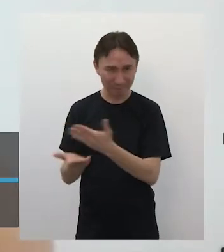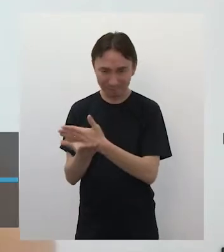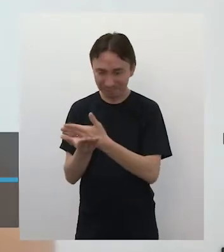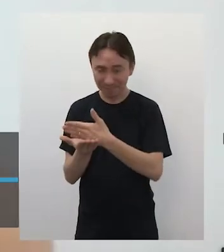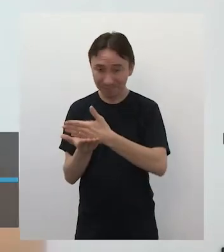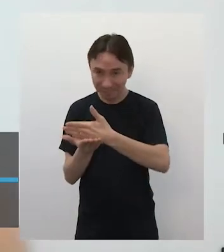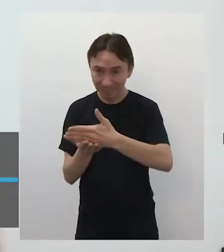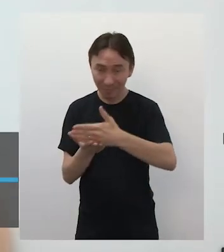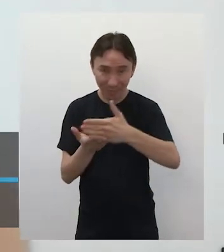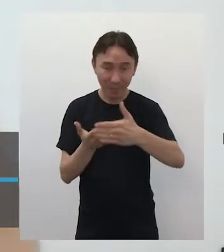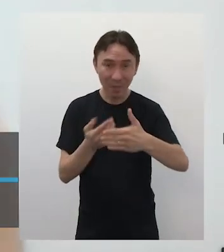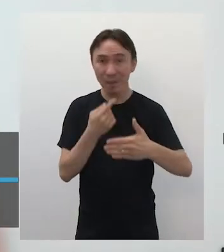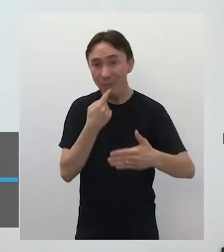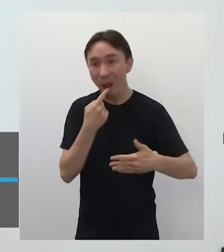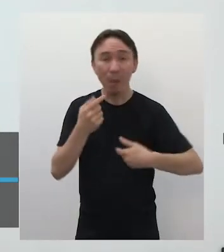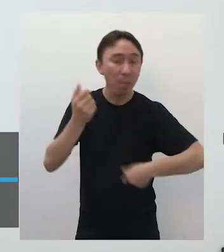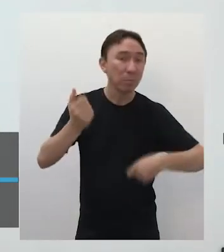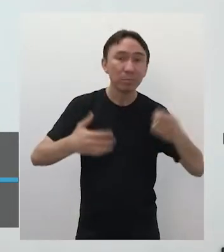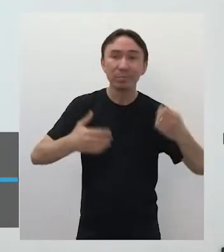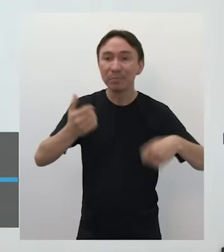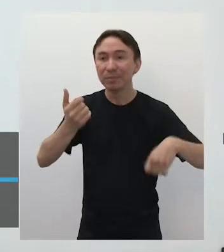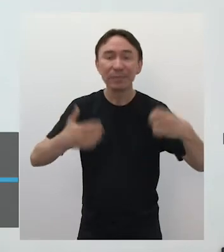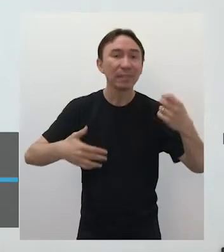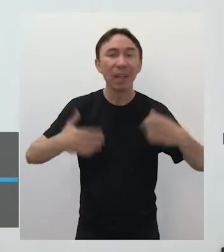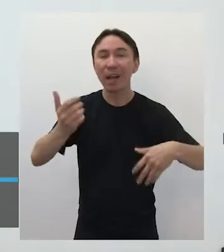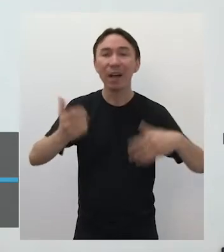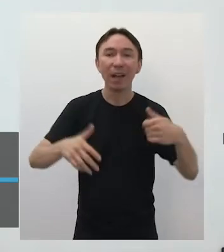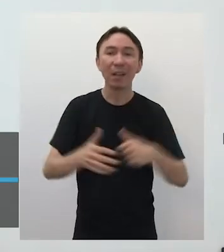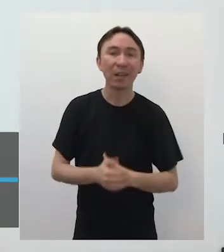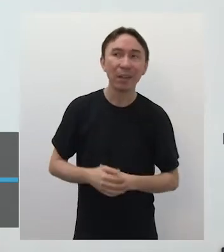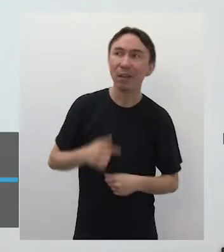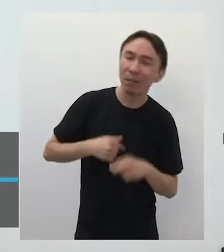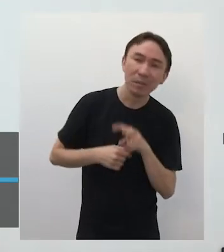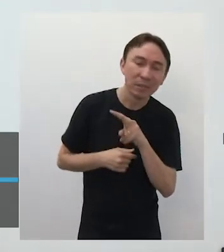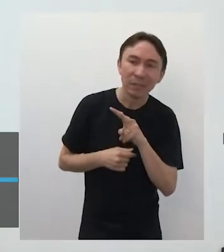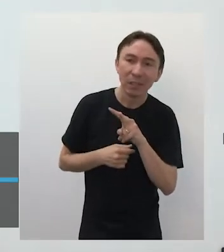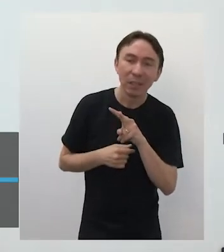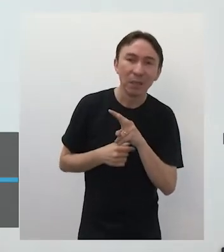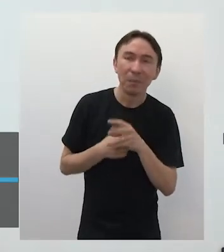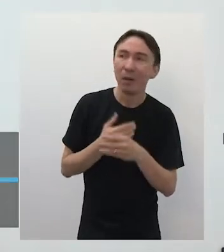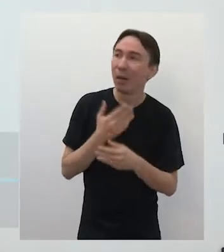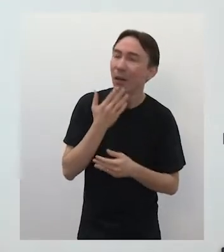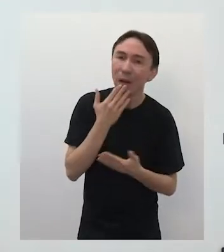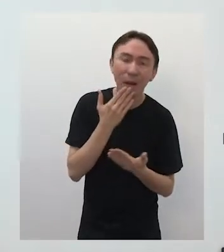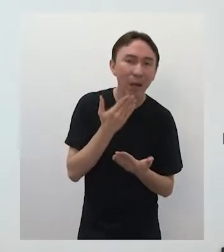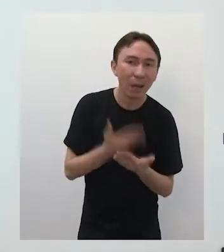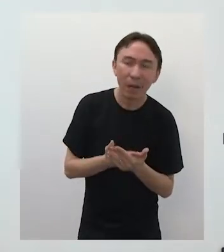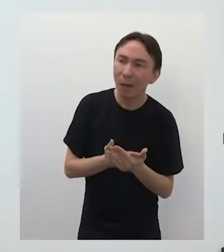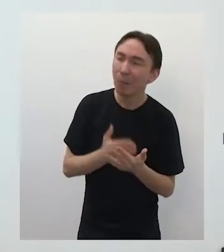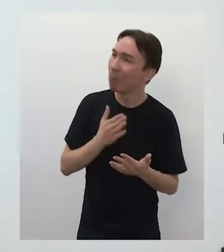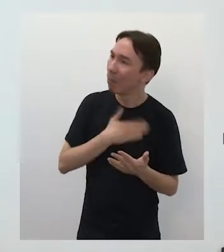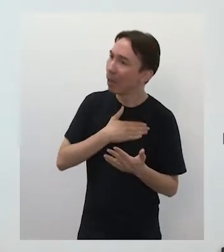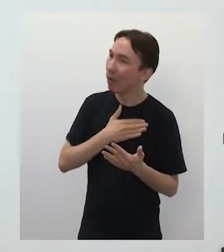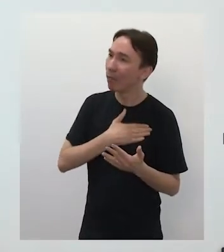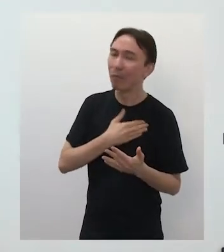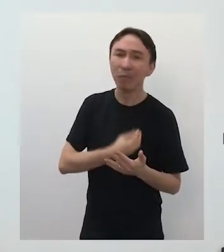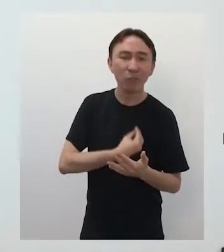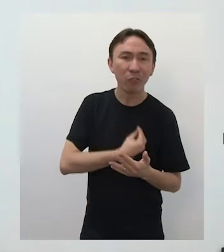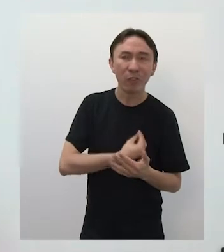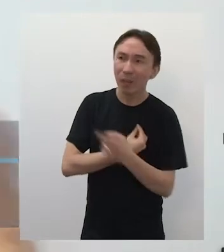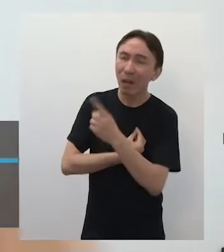que gentilmente me indicaram, né? Obrigada a todos. Quero cumprimentar a todos